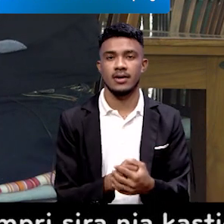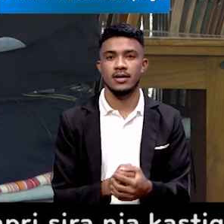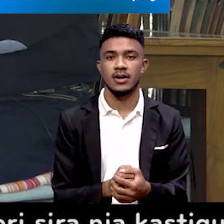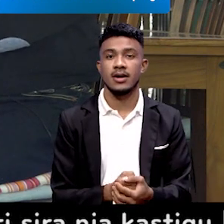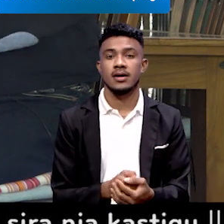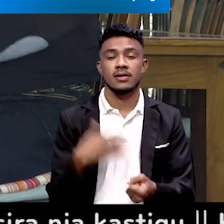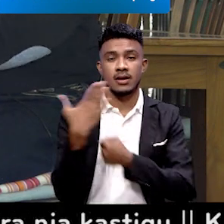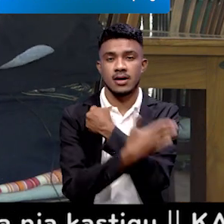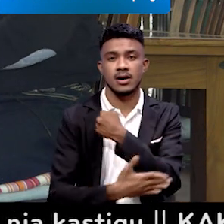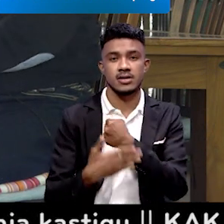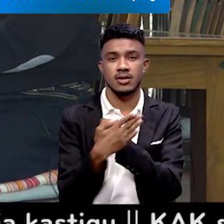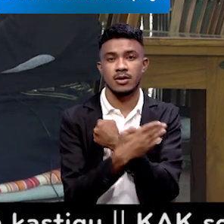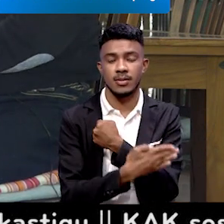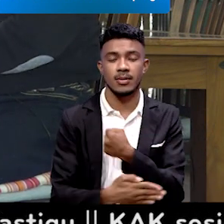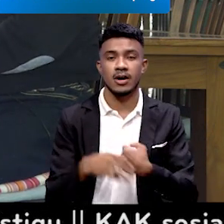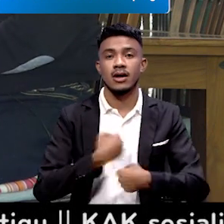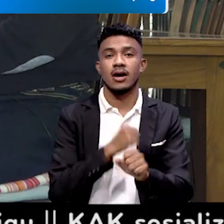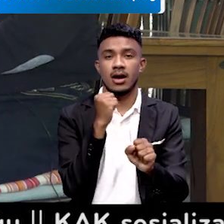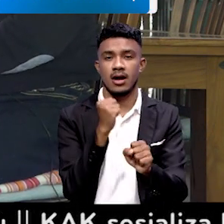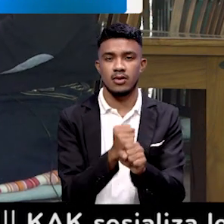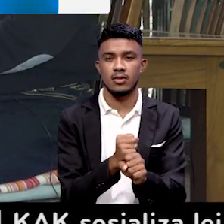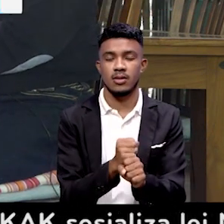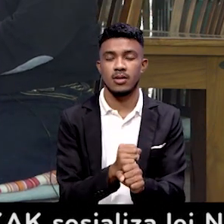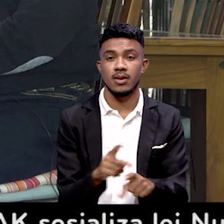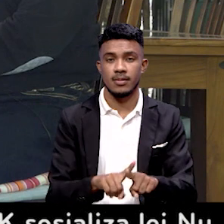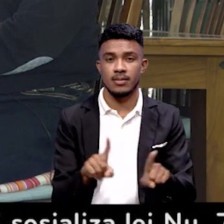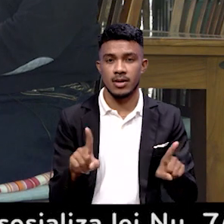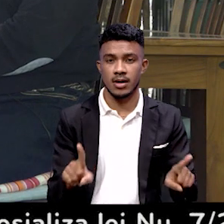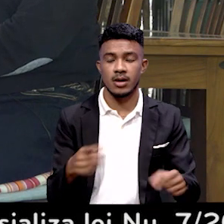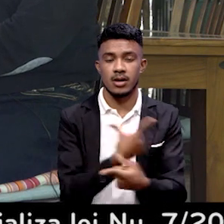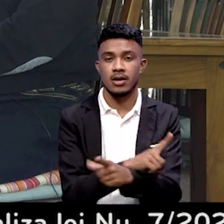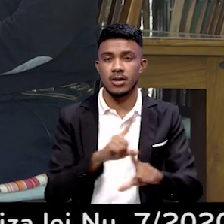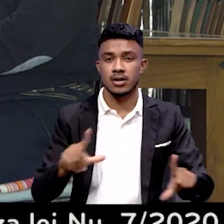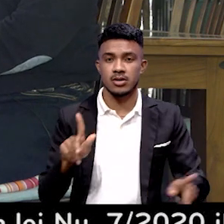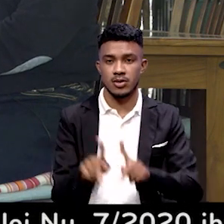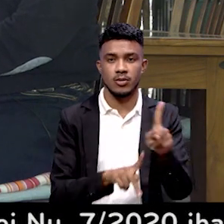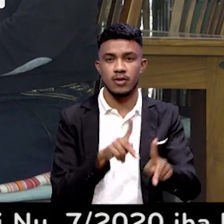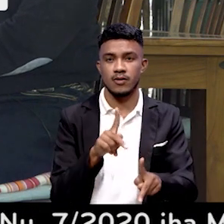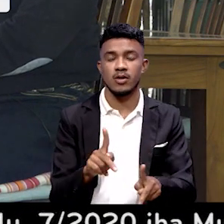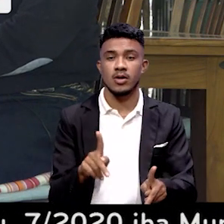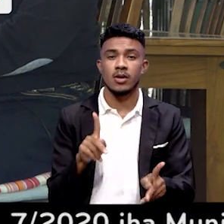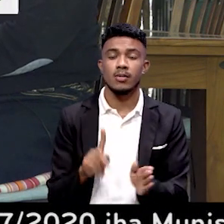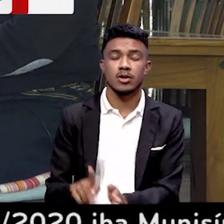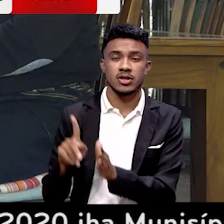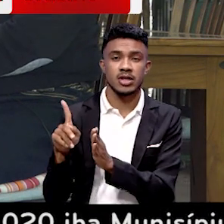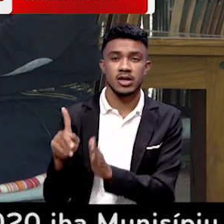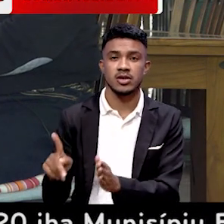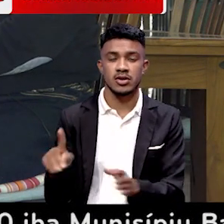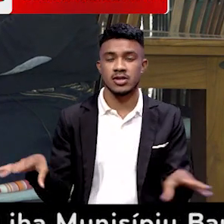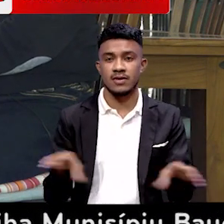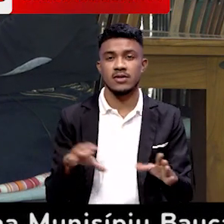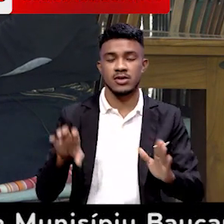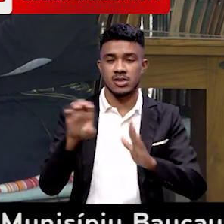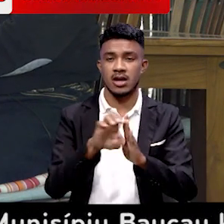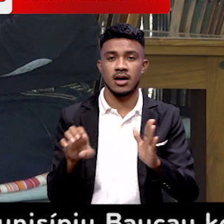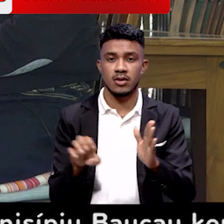nação né, se halau, mas a libertação do povo. E o processo de construção do Estado, a doutor,